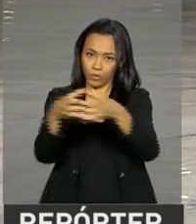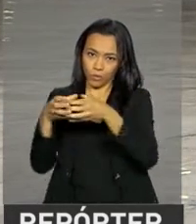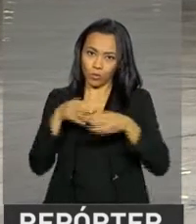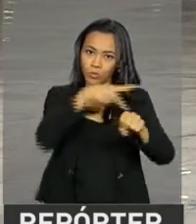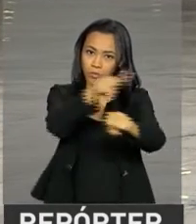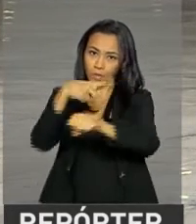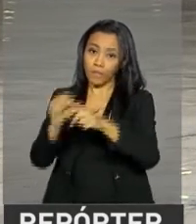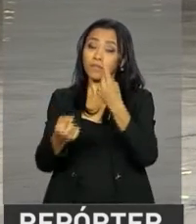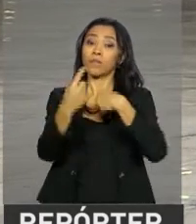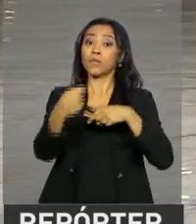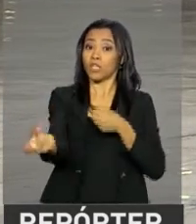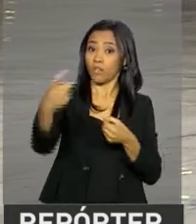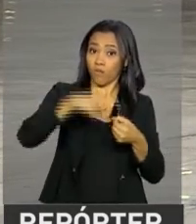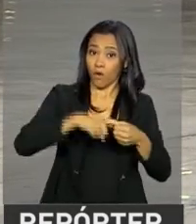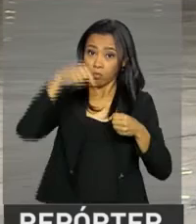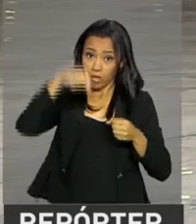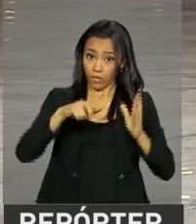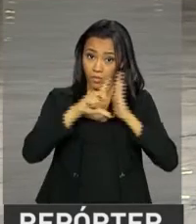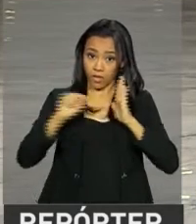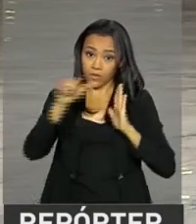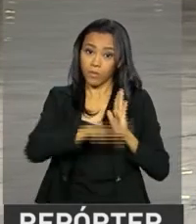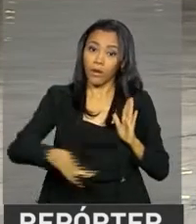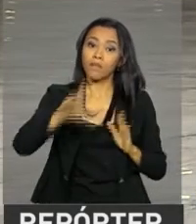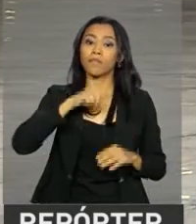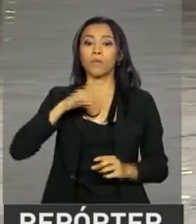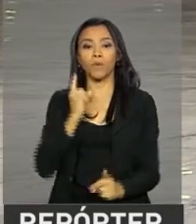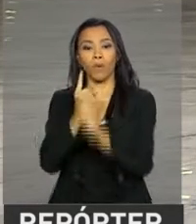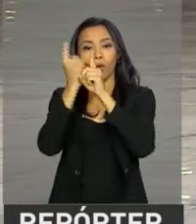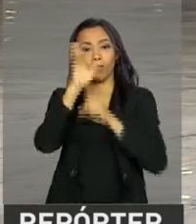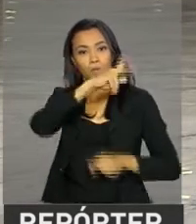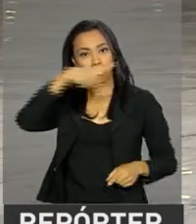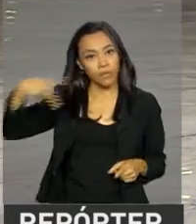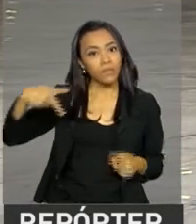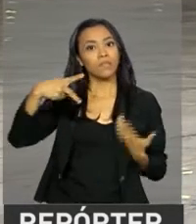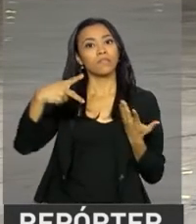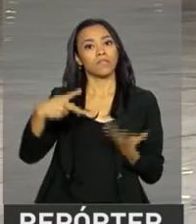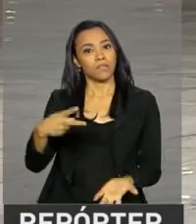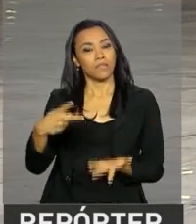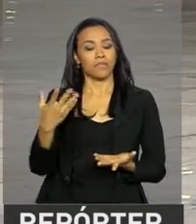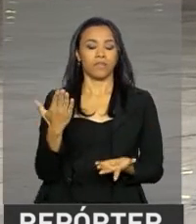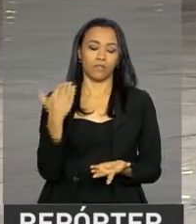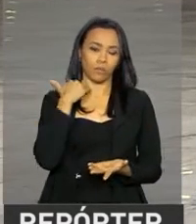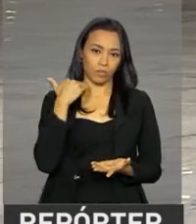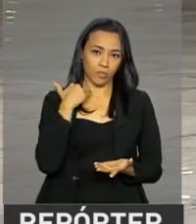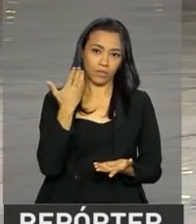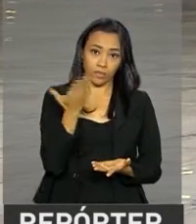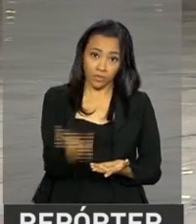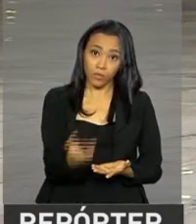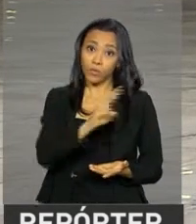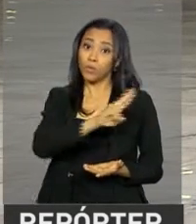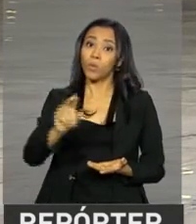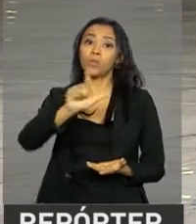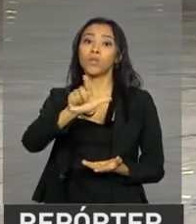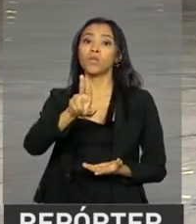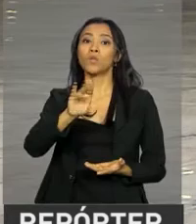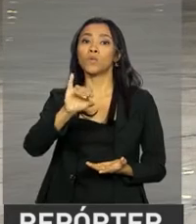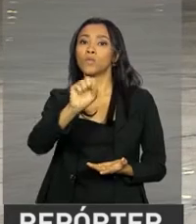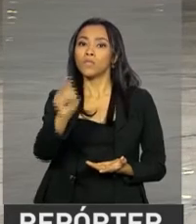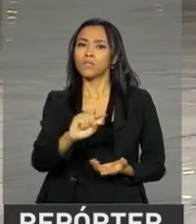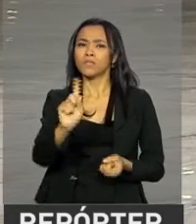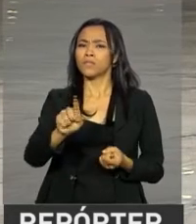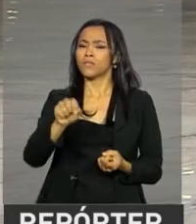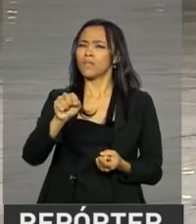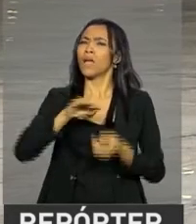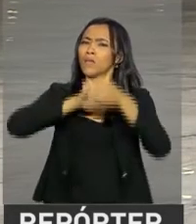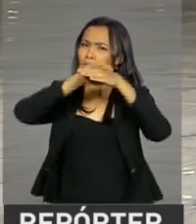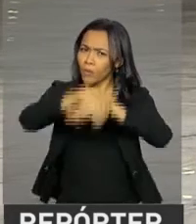horas, ele volta aqui ao Palácio do Planalto, tem um encontro com o presidente do Banco Interamericano de Desenvolvimento, Luiz Alberto Moreno. E no início